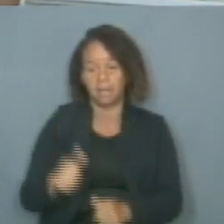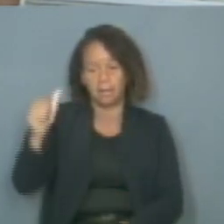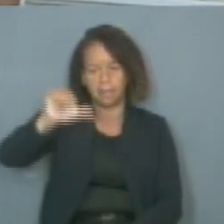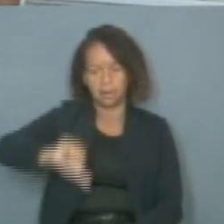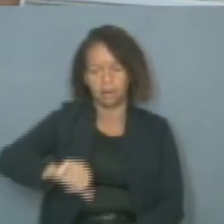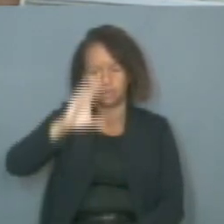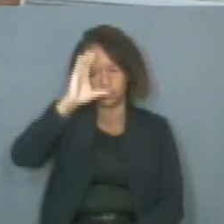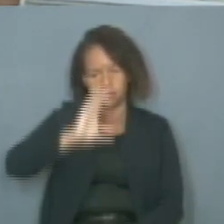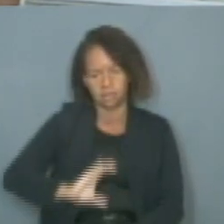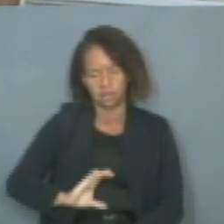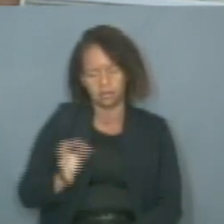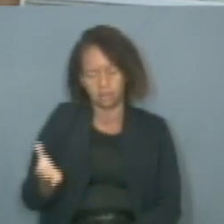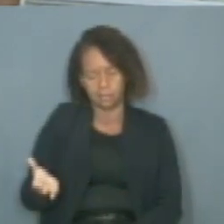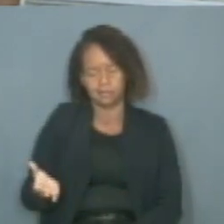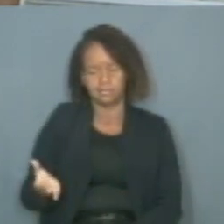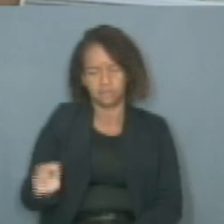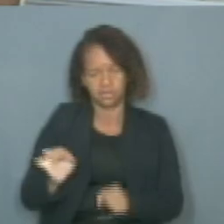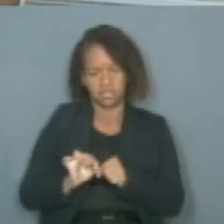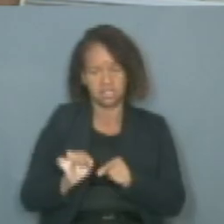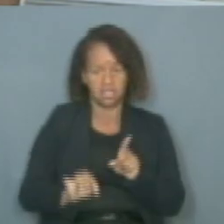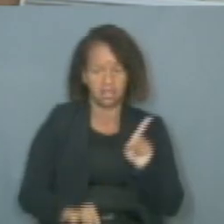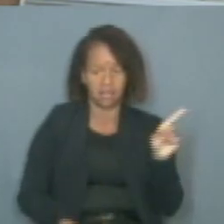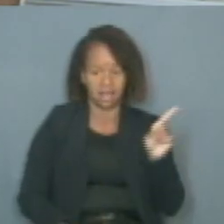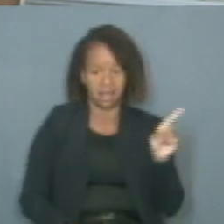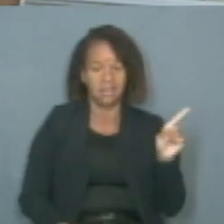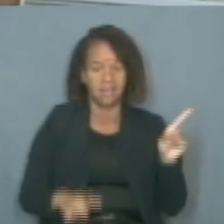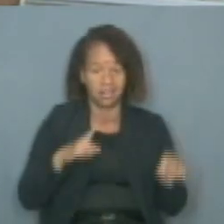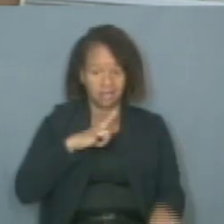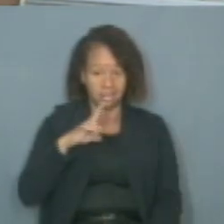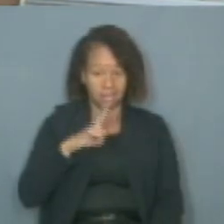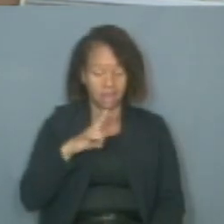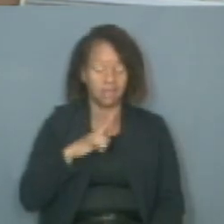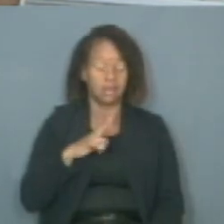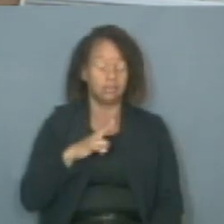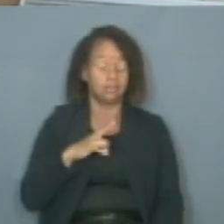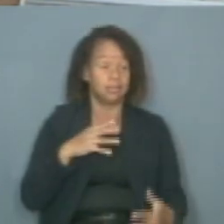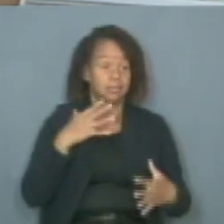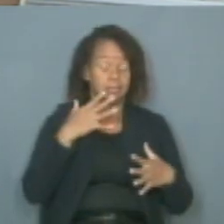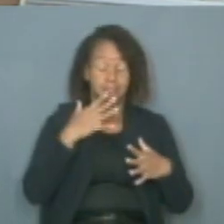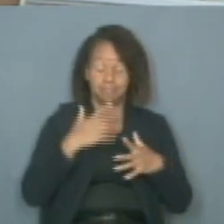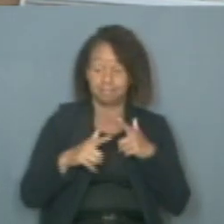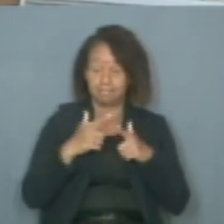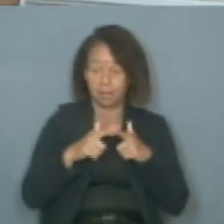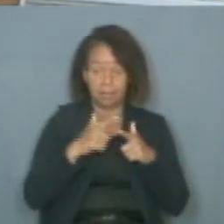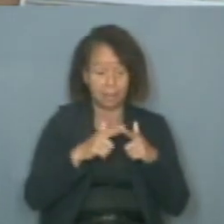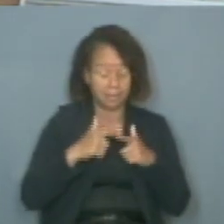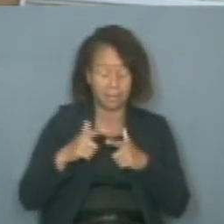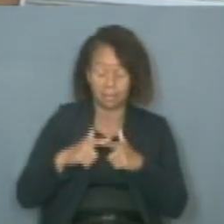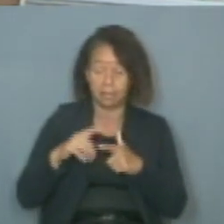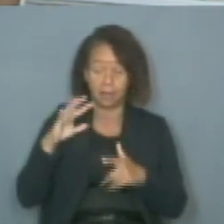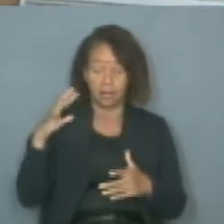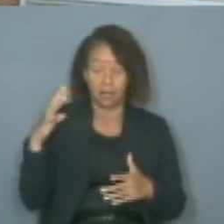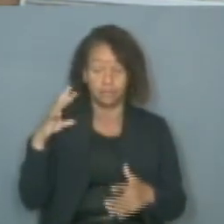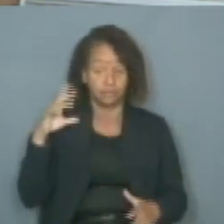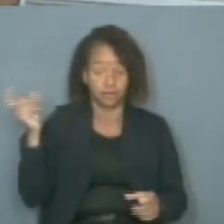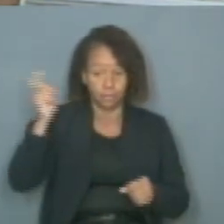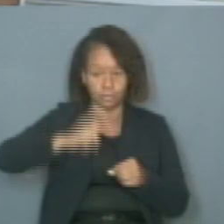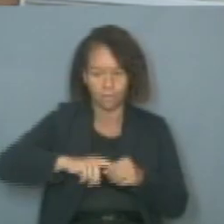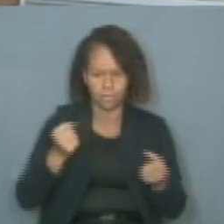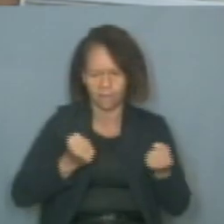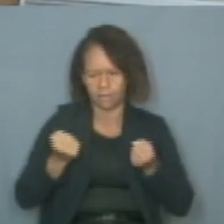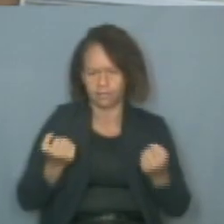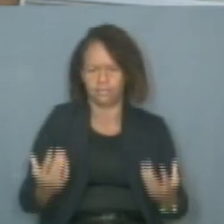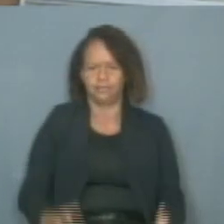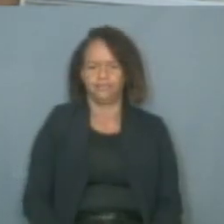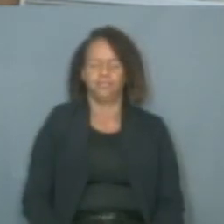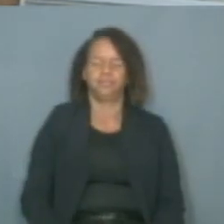prejudicar o cidadão e para fazer com que ele tenha todo um tormento para poder recuperar o seu carro.